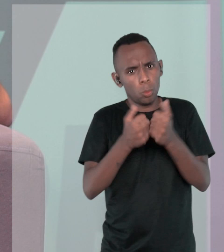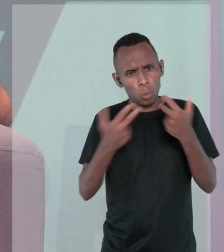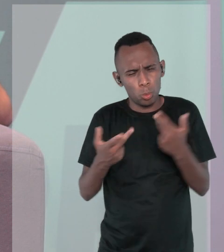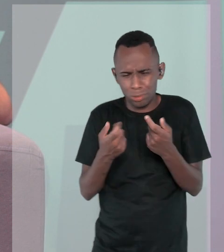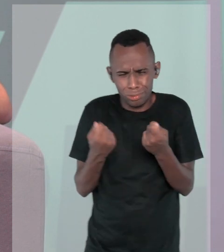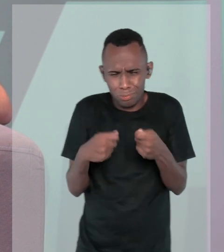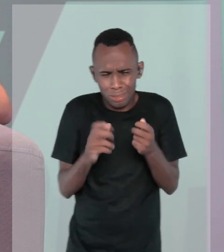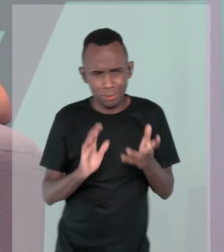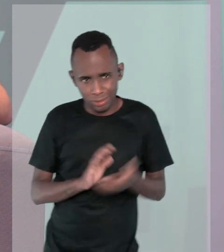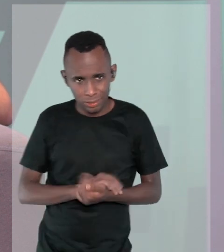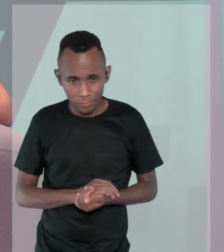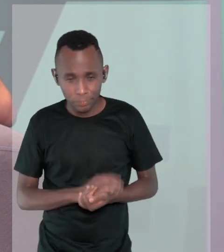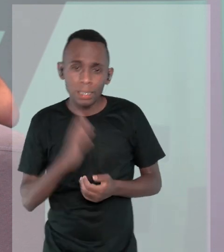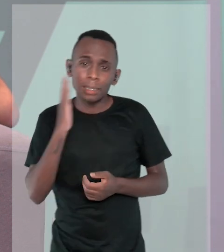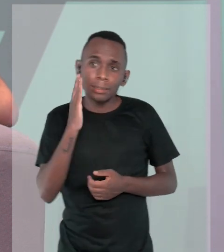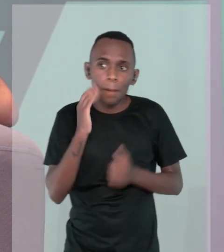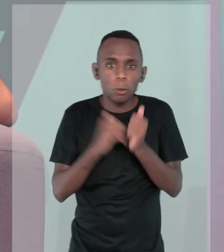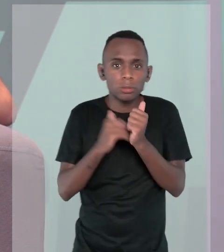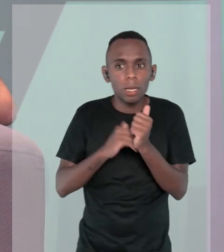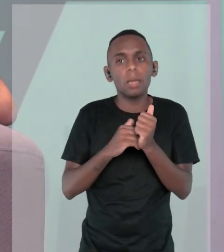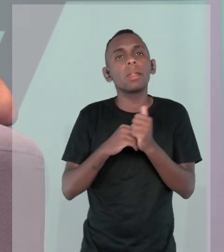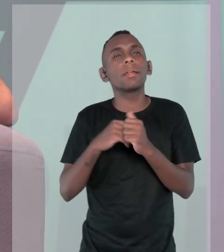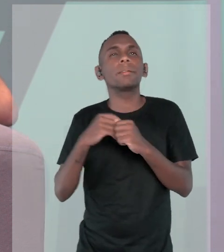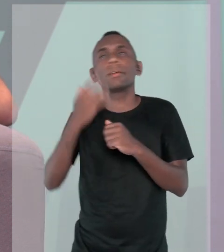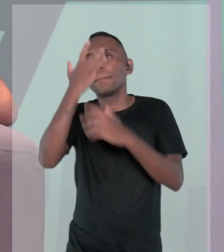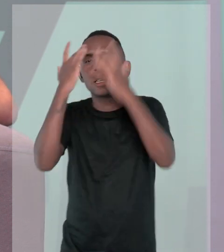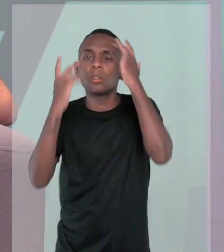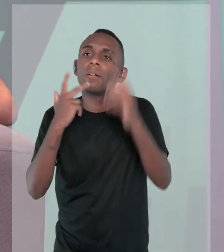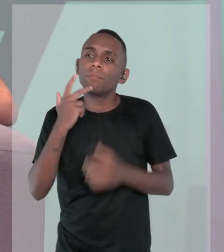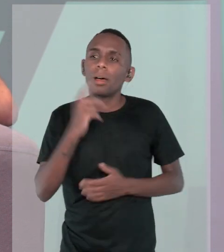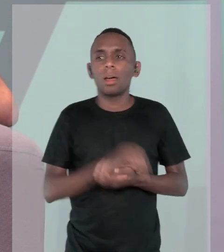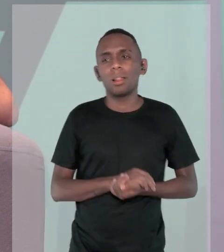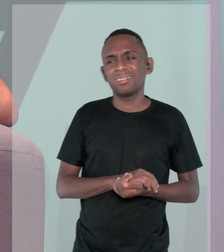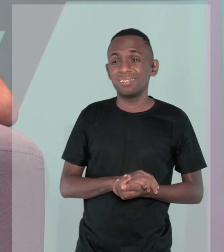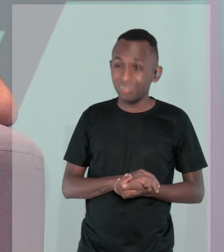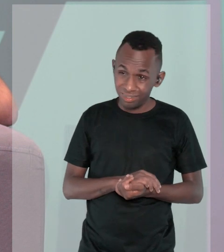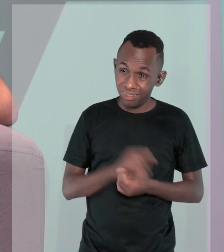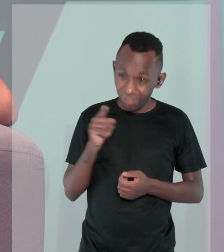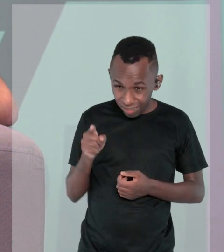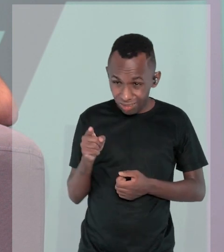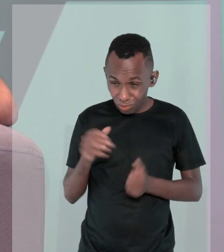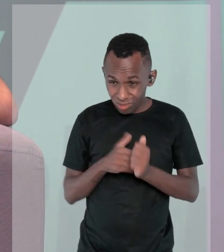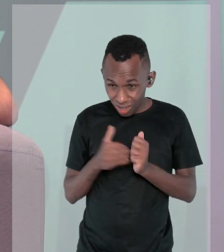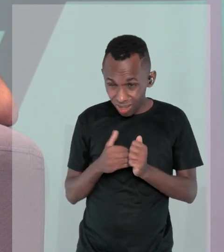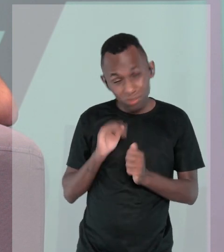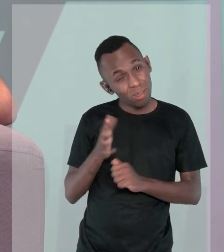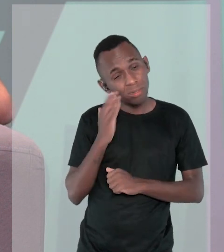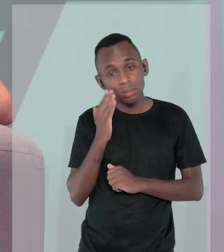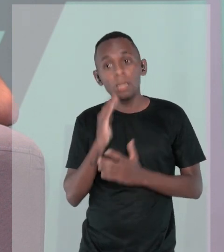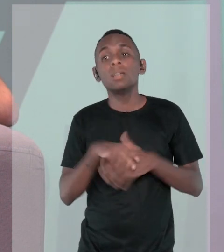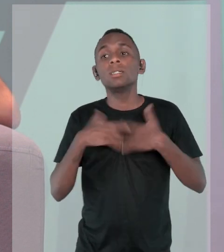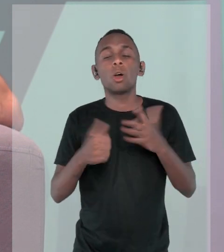não precisavam. Sabe aquele segredo que você ouve todo mundo falar e na hora que você descobre, você fala assim, ah, era isso?